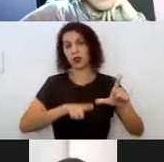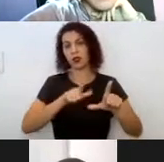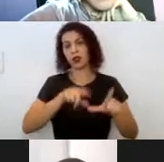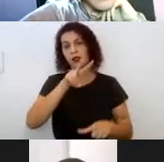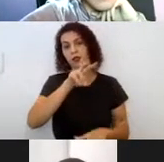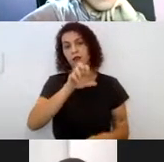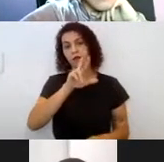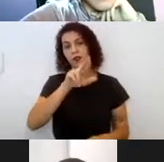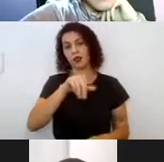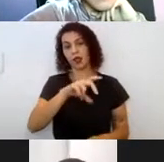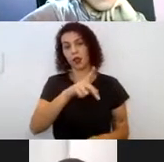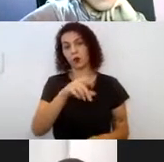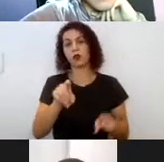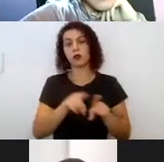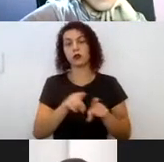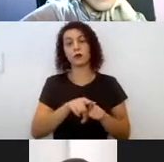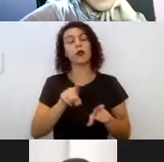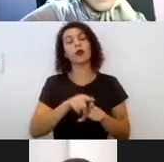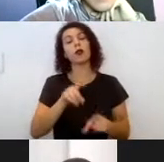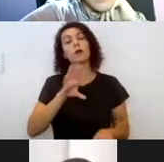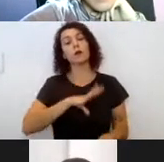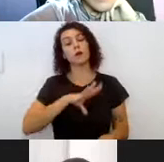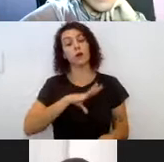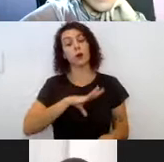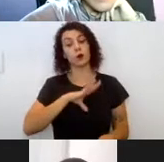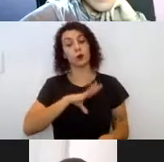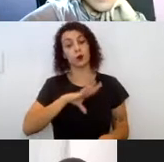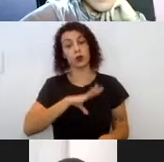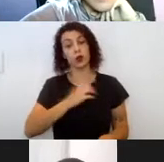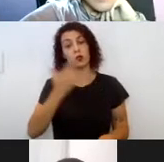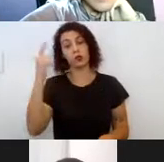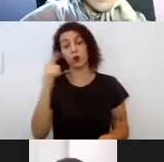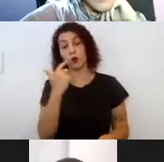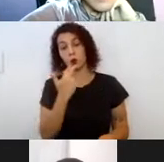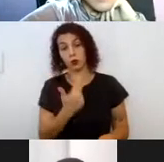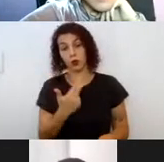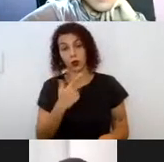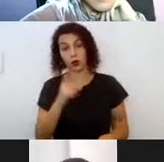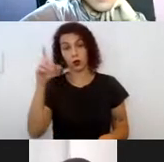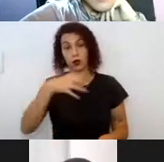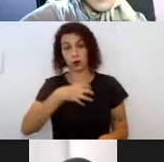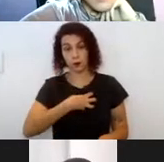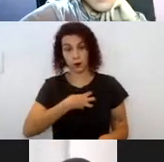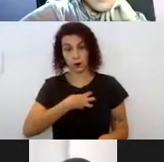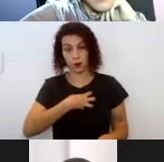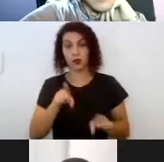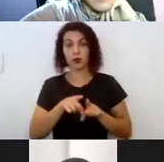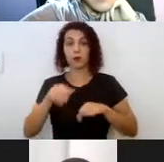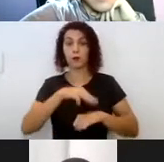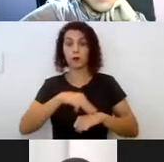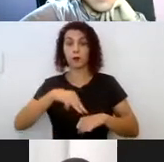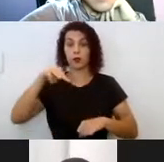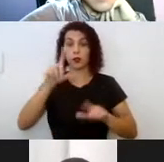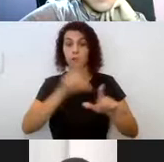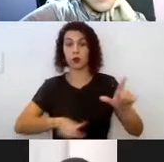português como língua estrangeira pela Universidade Federal da Bahia sou mestre e doutorando em Literatura e cultura pela Universidade Federal